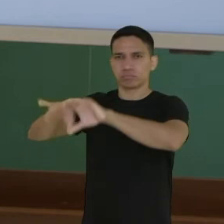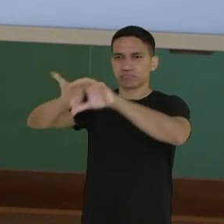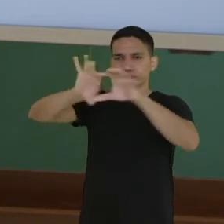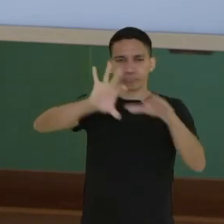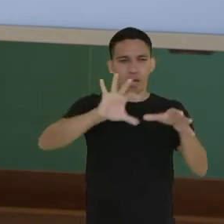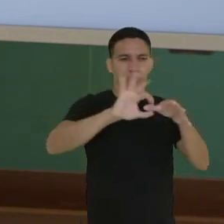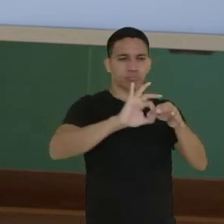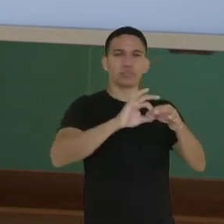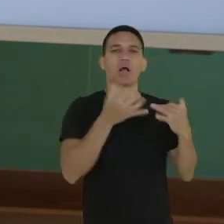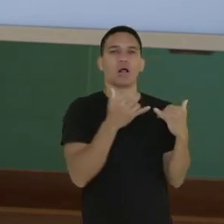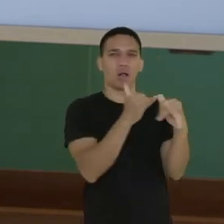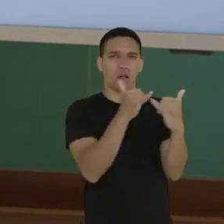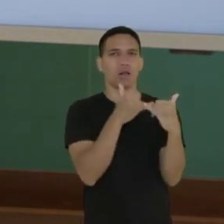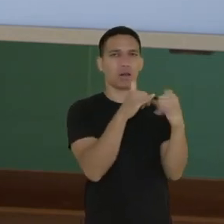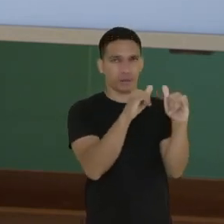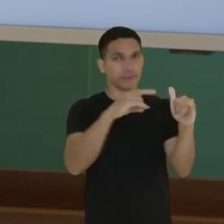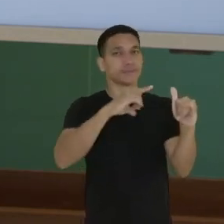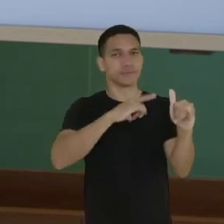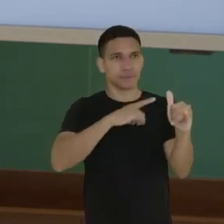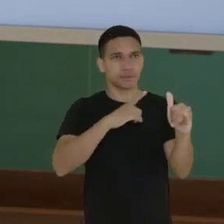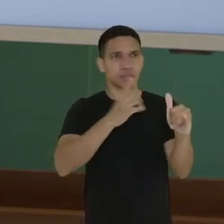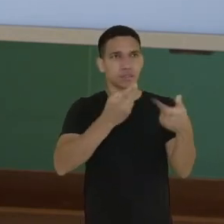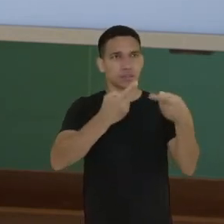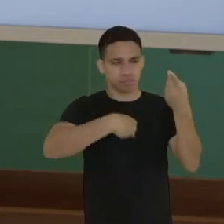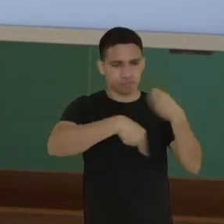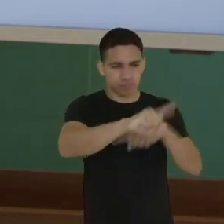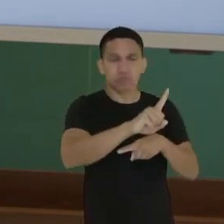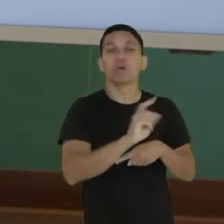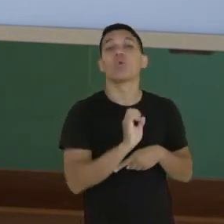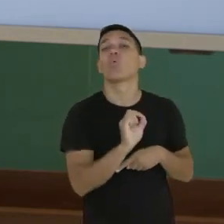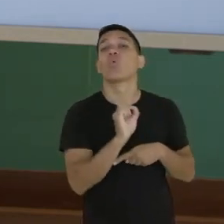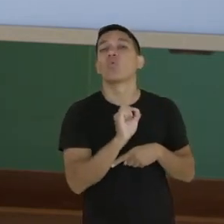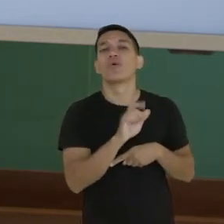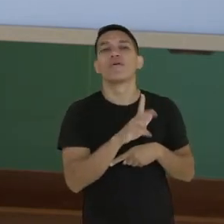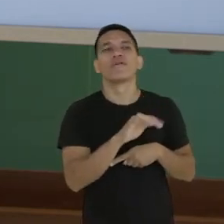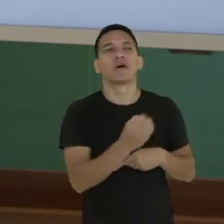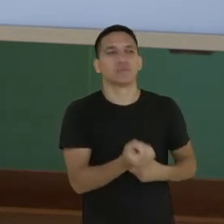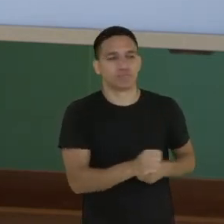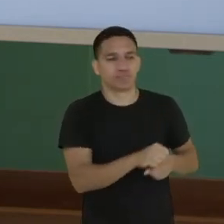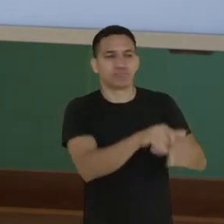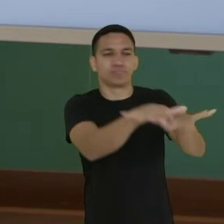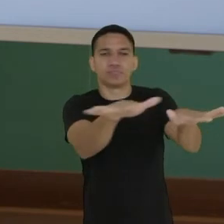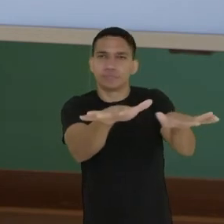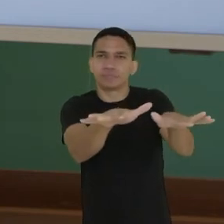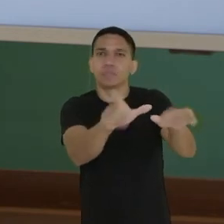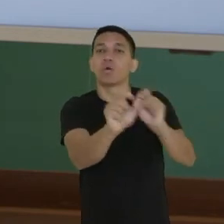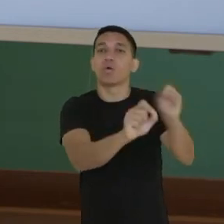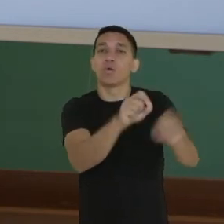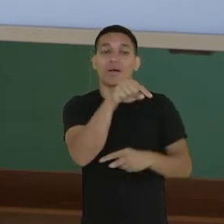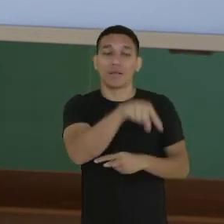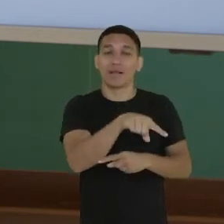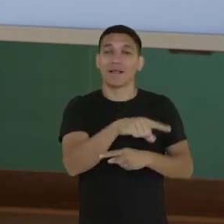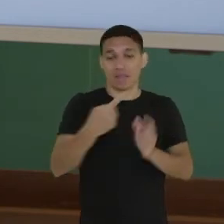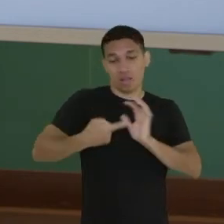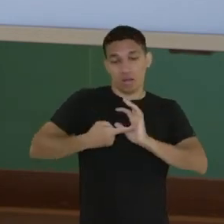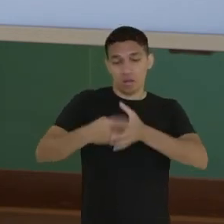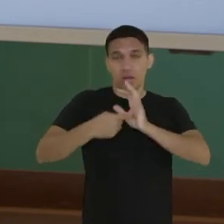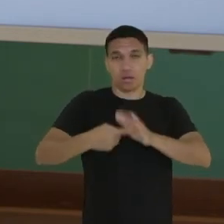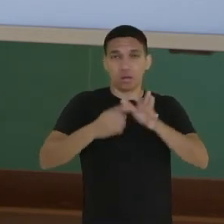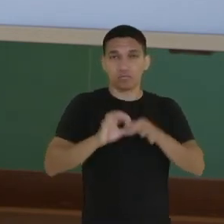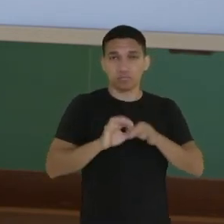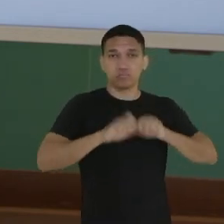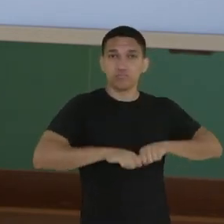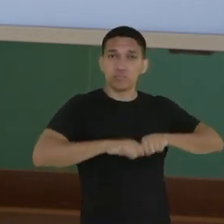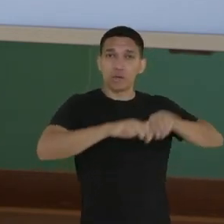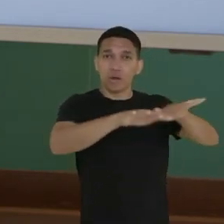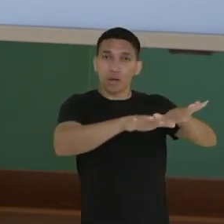um gerador elétrico, certo? E, consequentemente, tem uma usina de distribuição. E essa turbina está ligada a um sistema